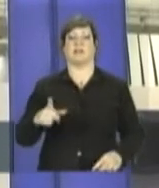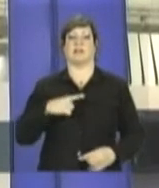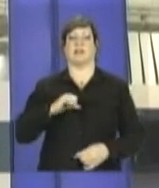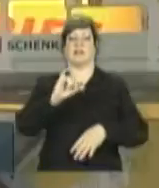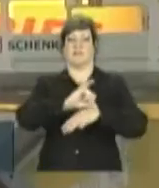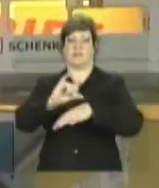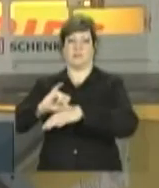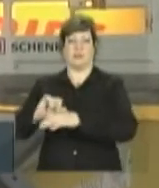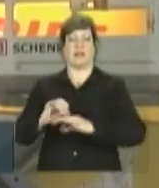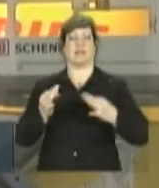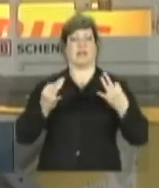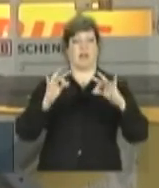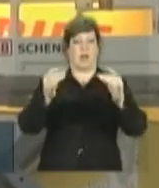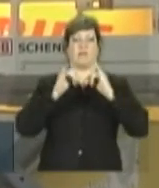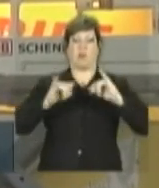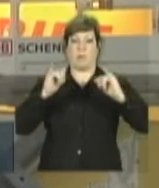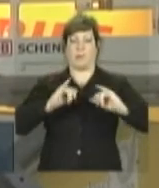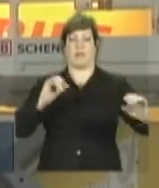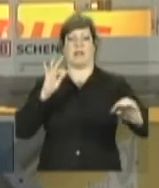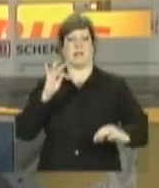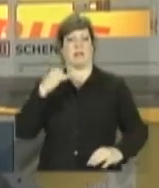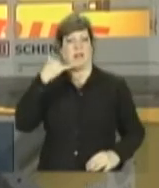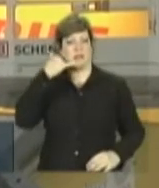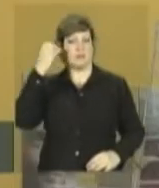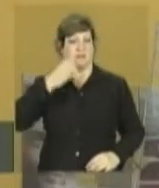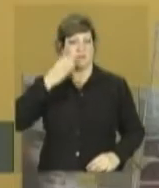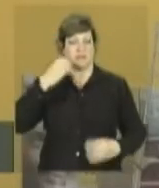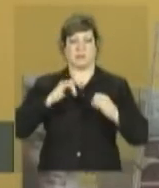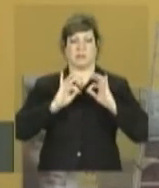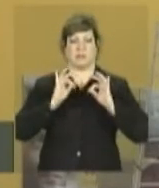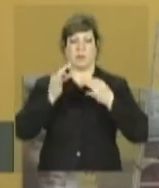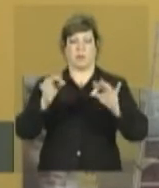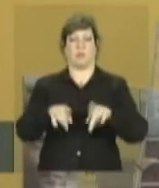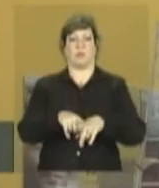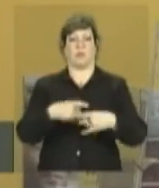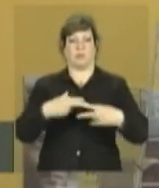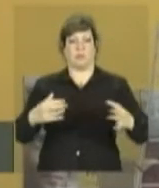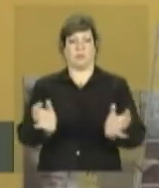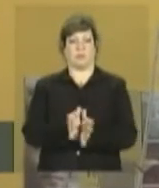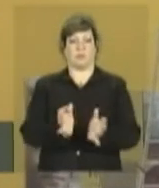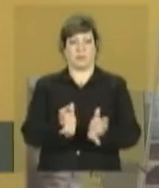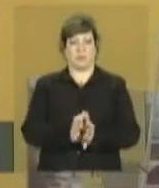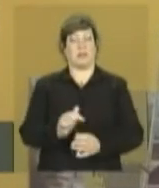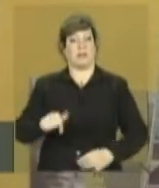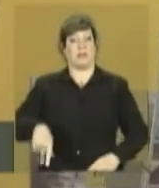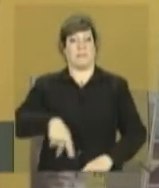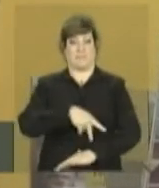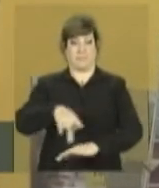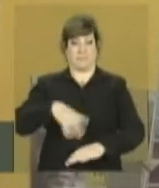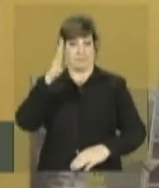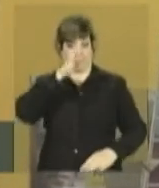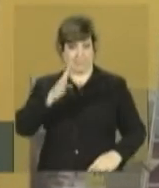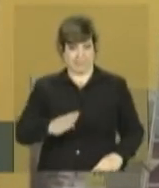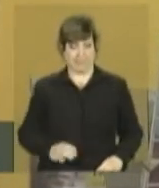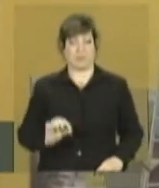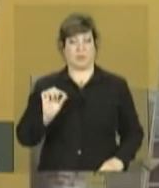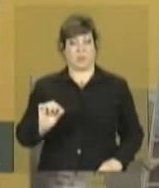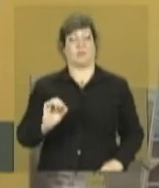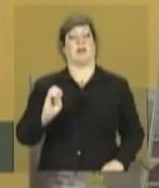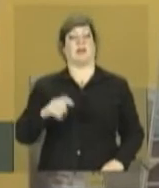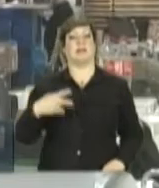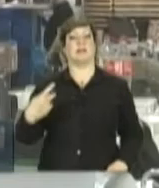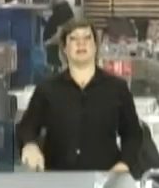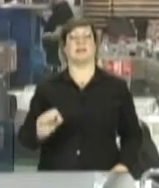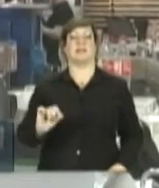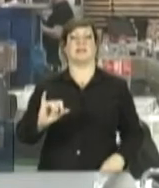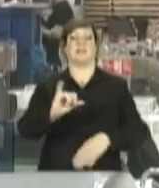Tecnologia de Informação, Telecomunicações, Software e Serviços, a CeBIT. O Brasil é o país tema da edição deste ano da CeBIT,